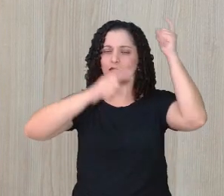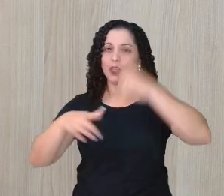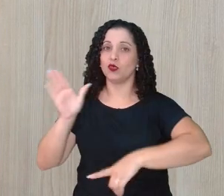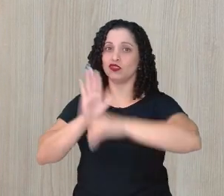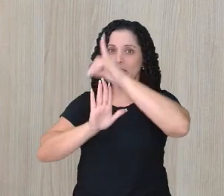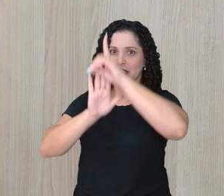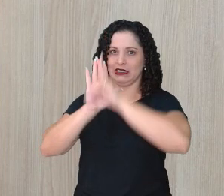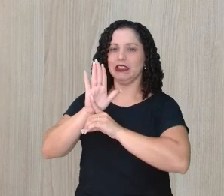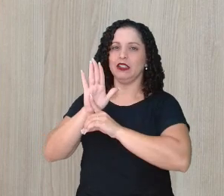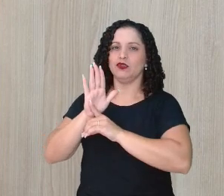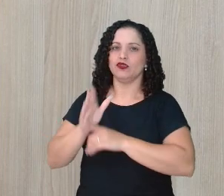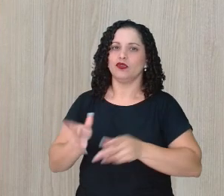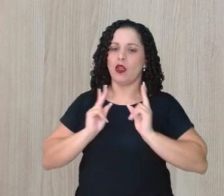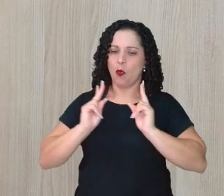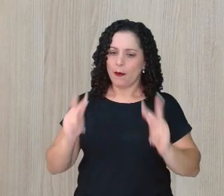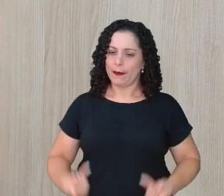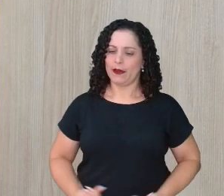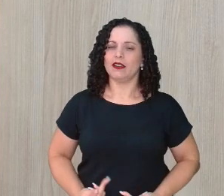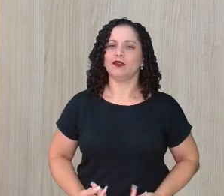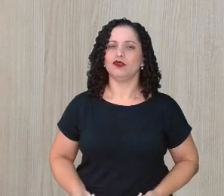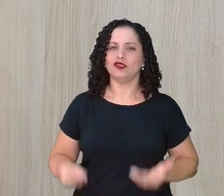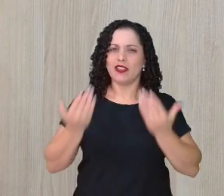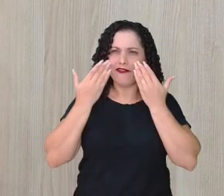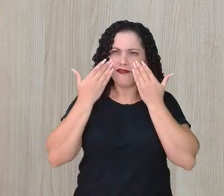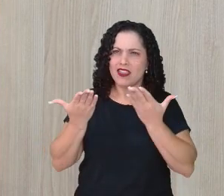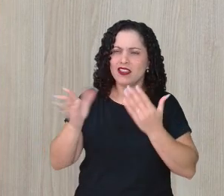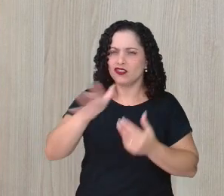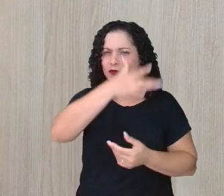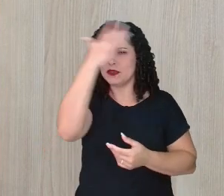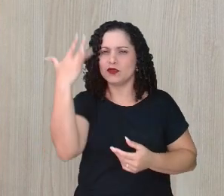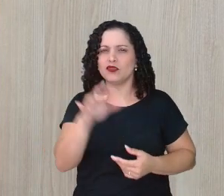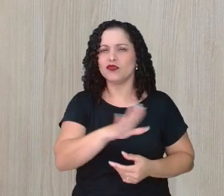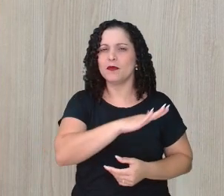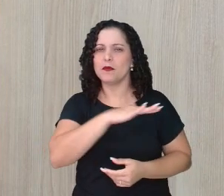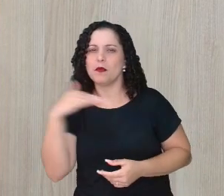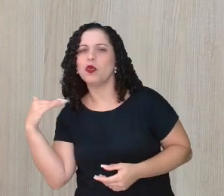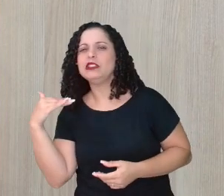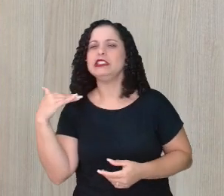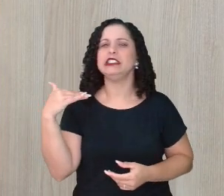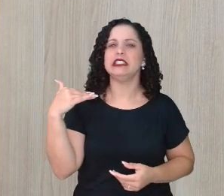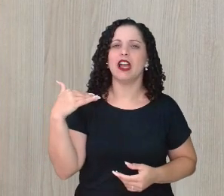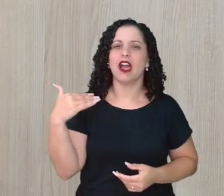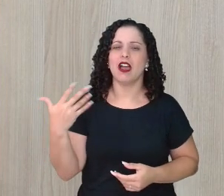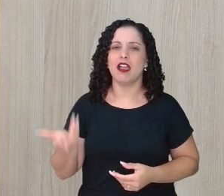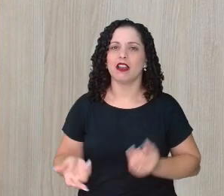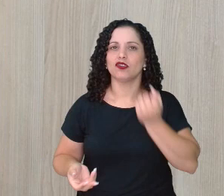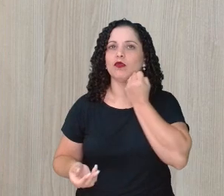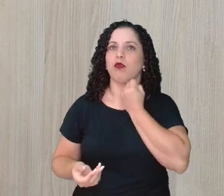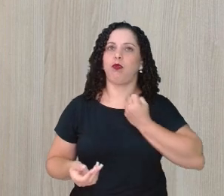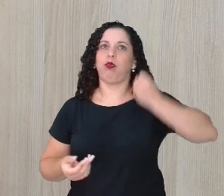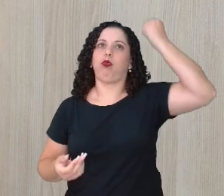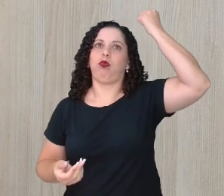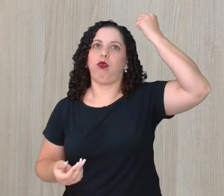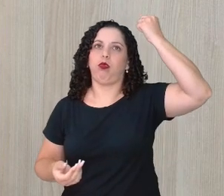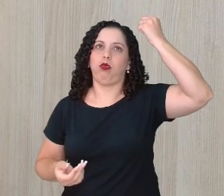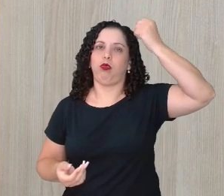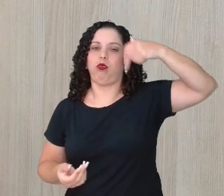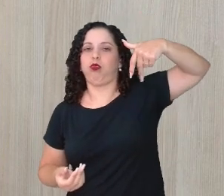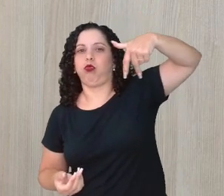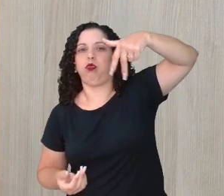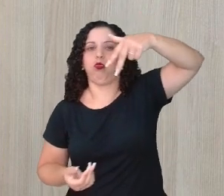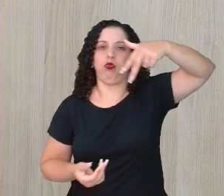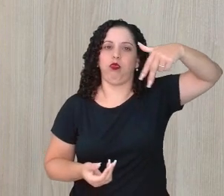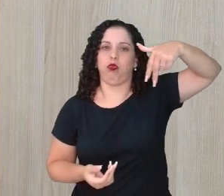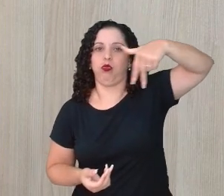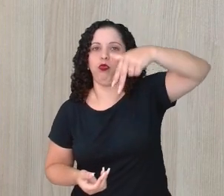direitos humanos, né, ele vendo ali que as pessoas condenadas à morte, na morte por enforcamento, elas